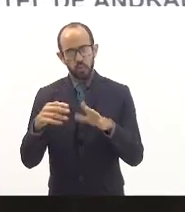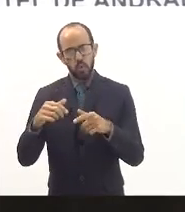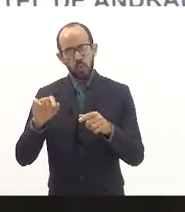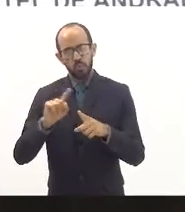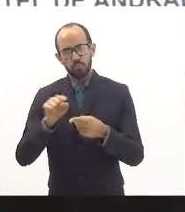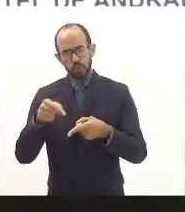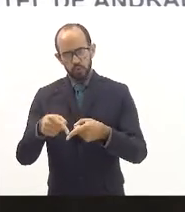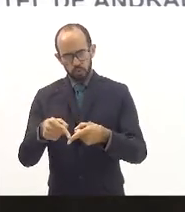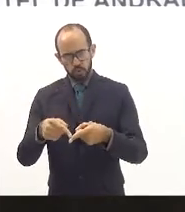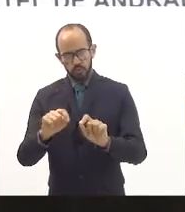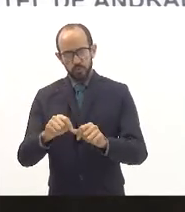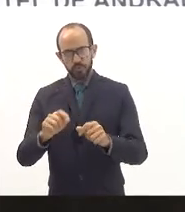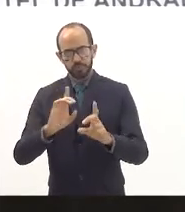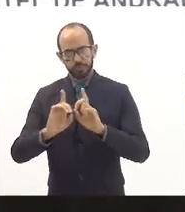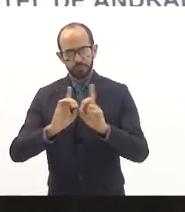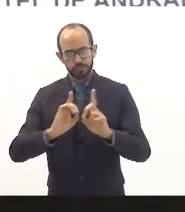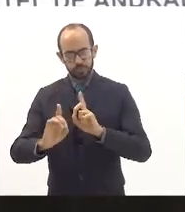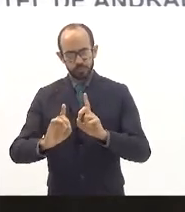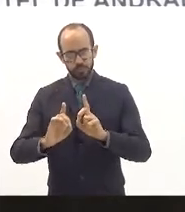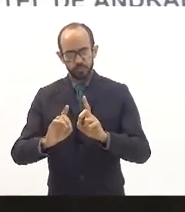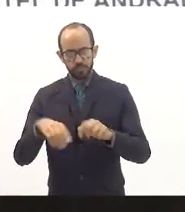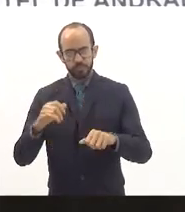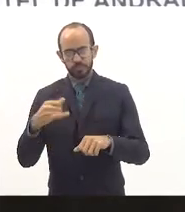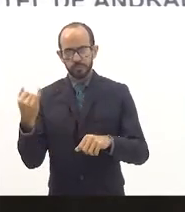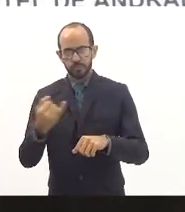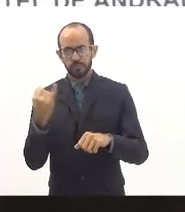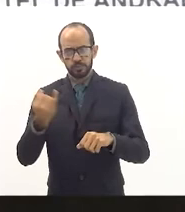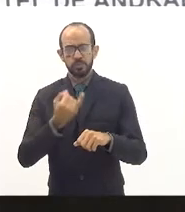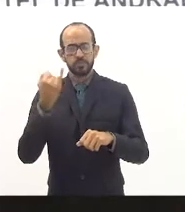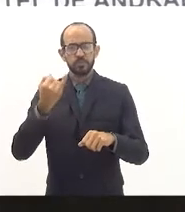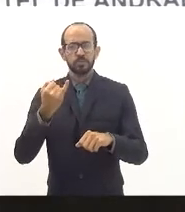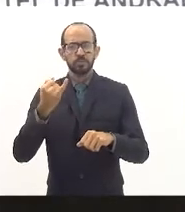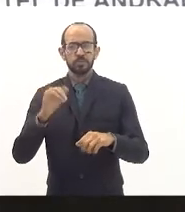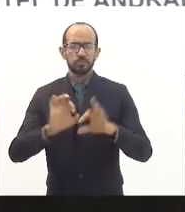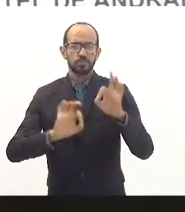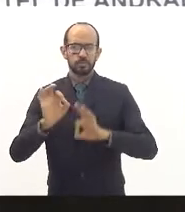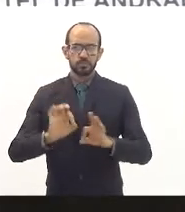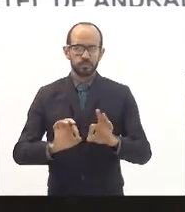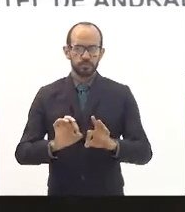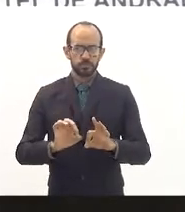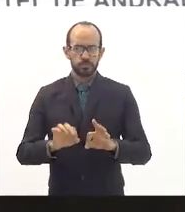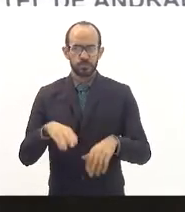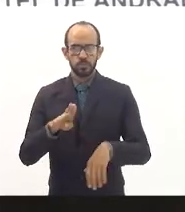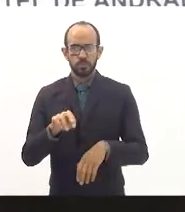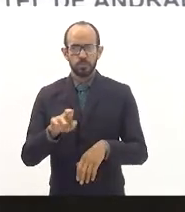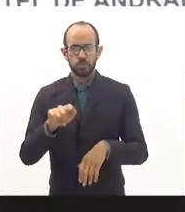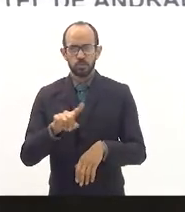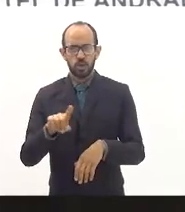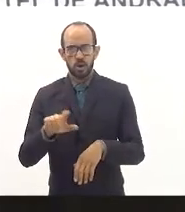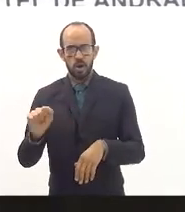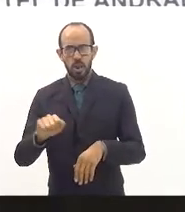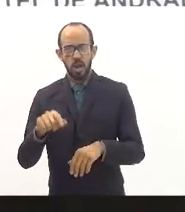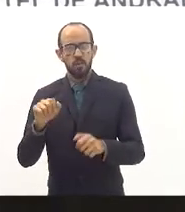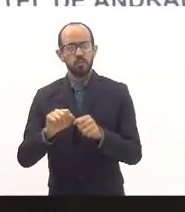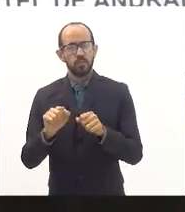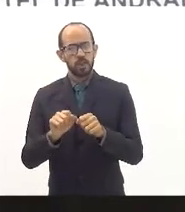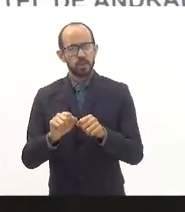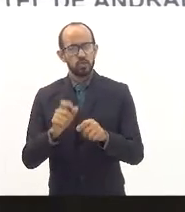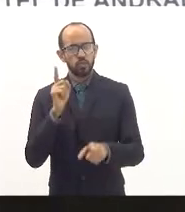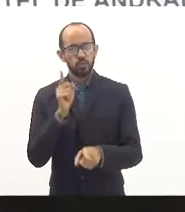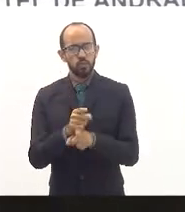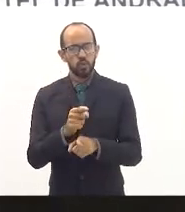debate sobre essa questão fundamental, Brizola organizou o Encontro de Lisboa, em